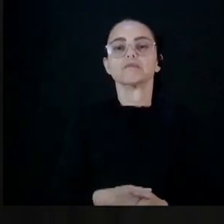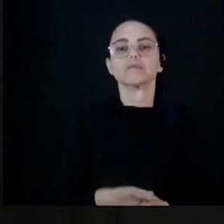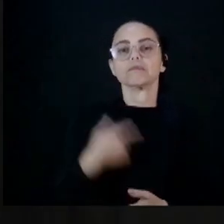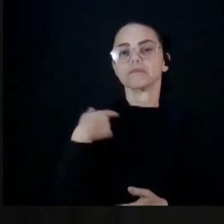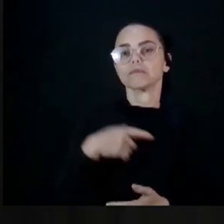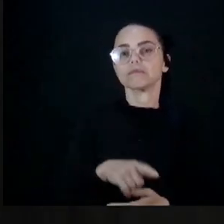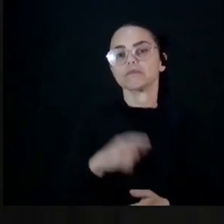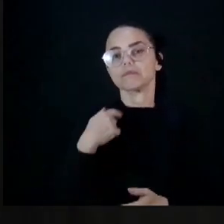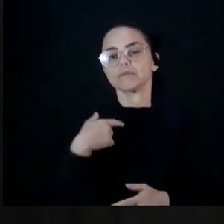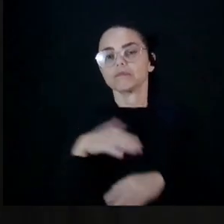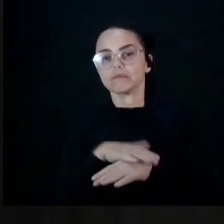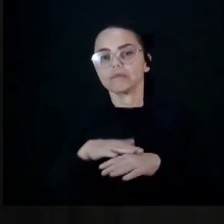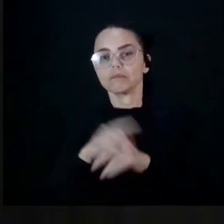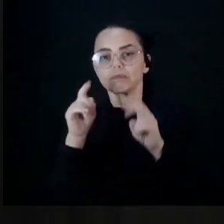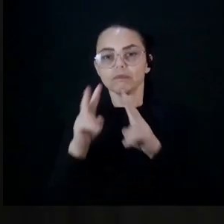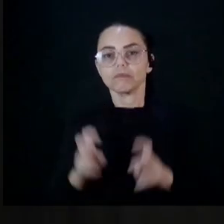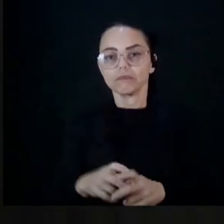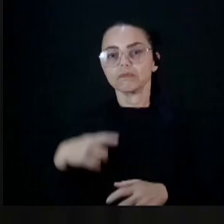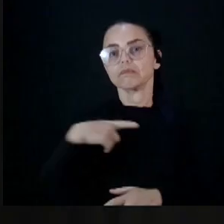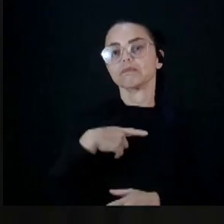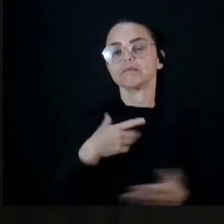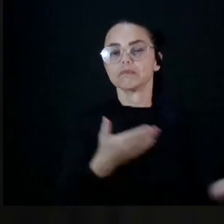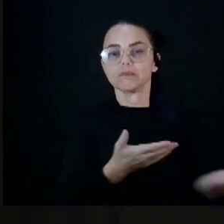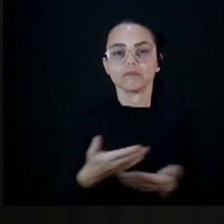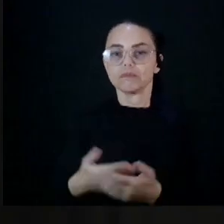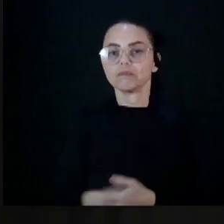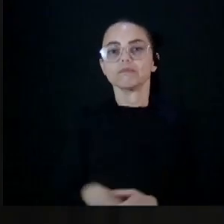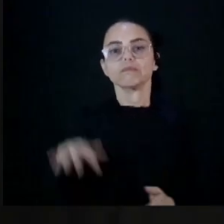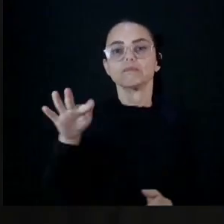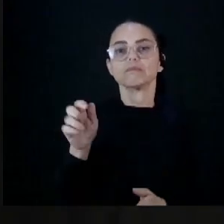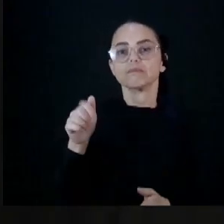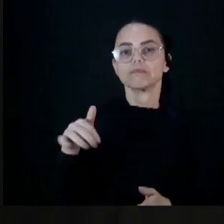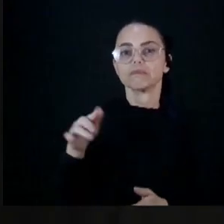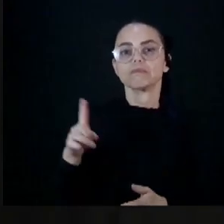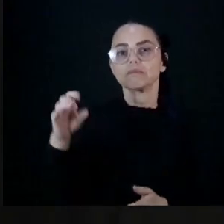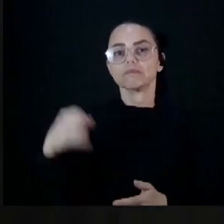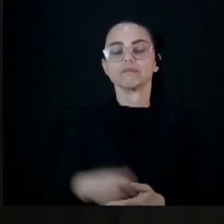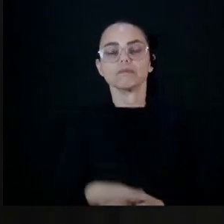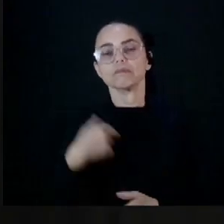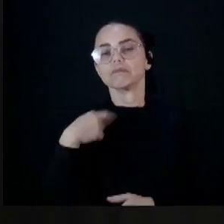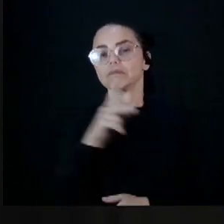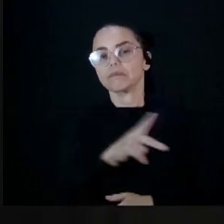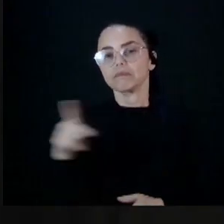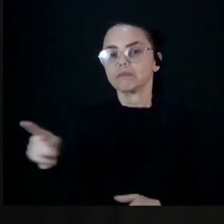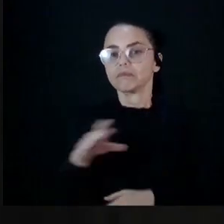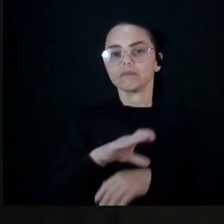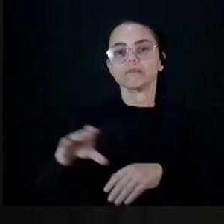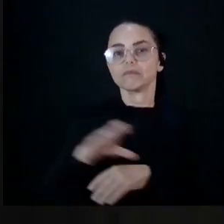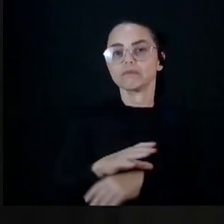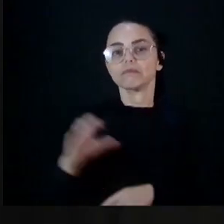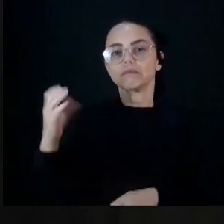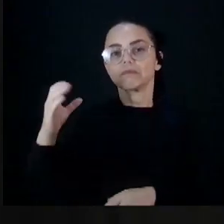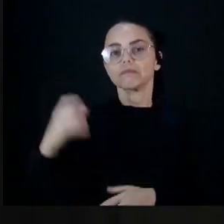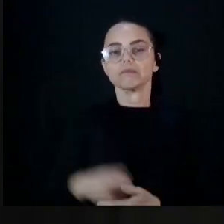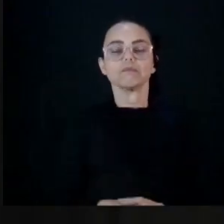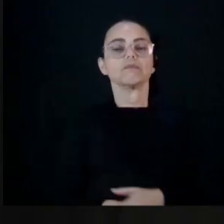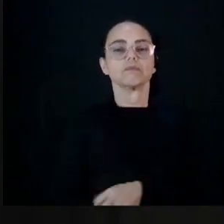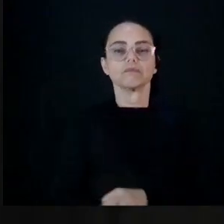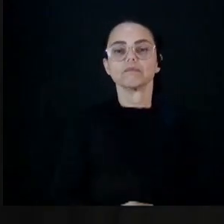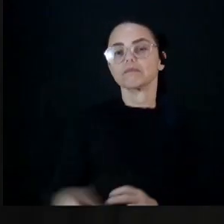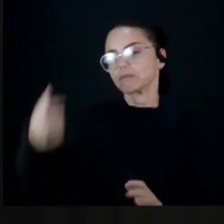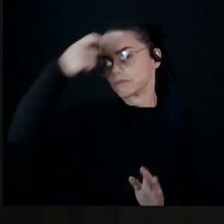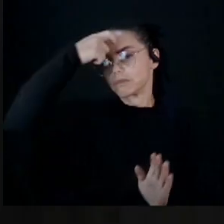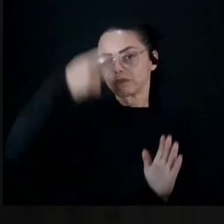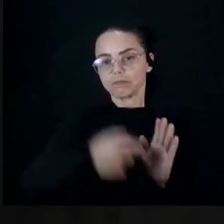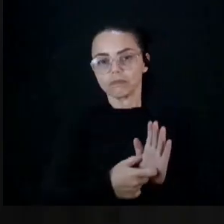Para falar sobre esse assunto, a gente recebe agora Fernando Aguiar, ele que é professor do curso de Ciência de Dados e Inteligência Artificial